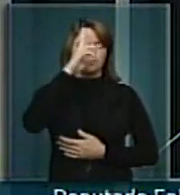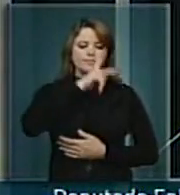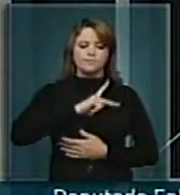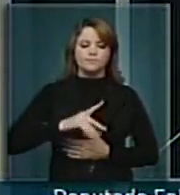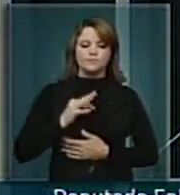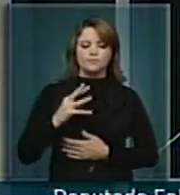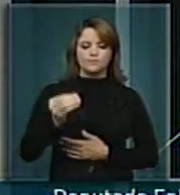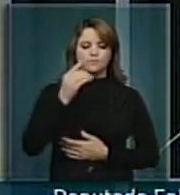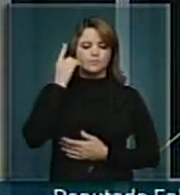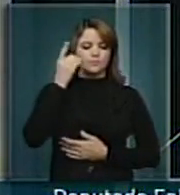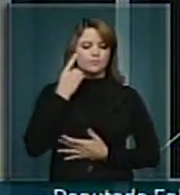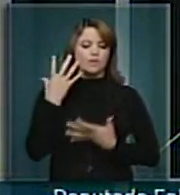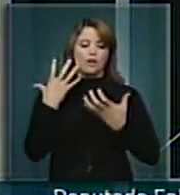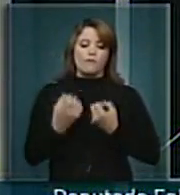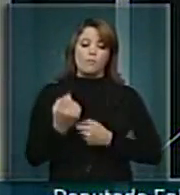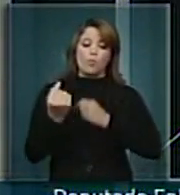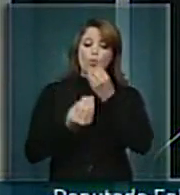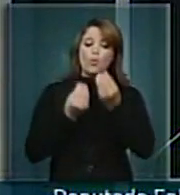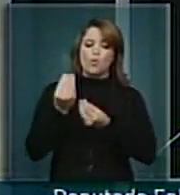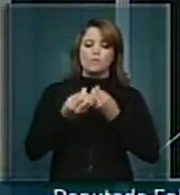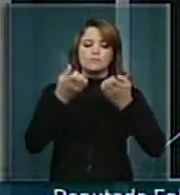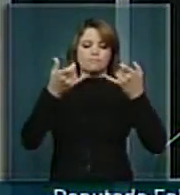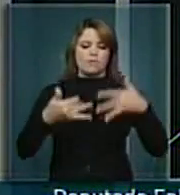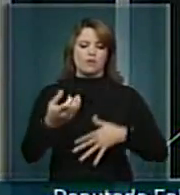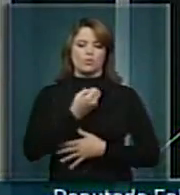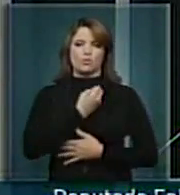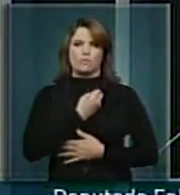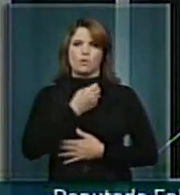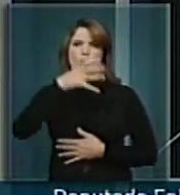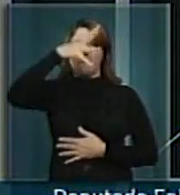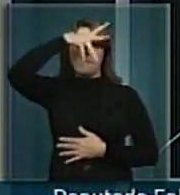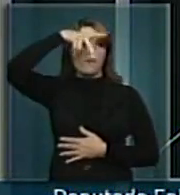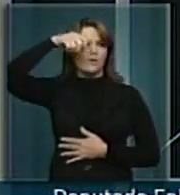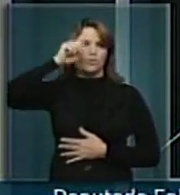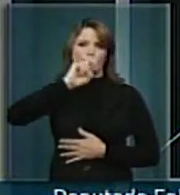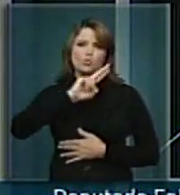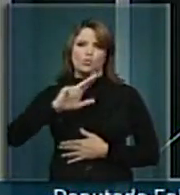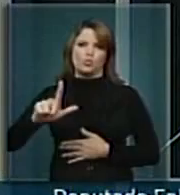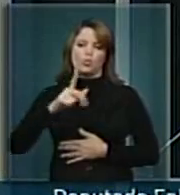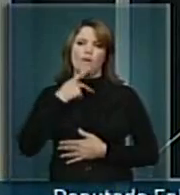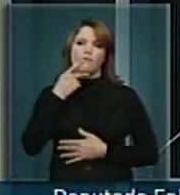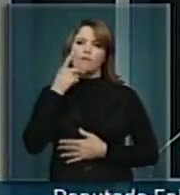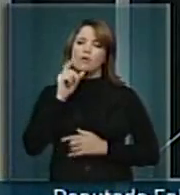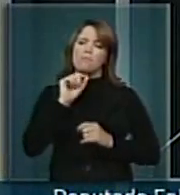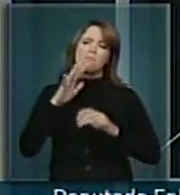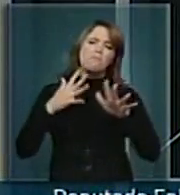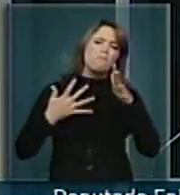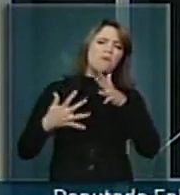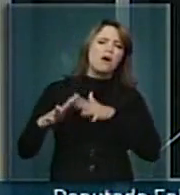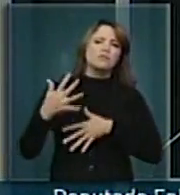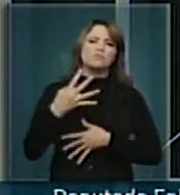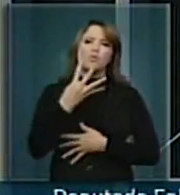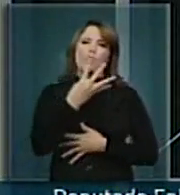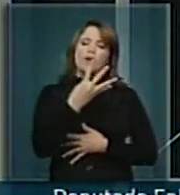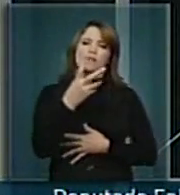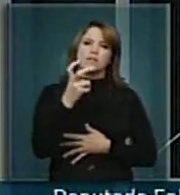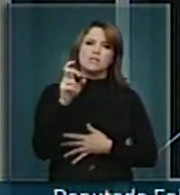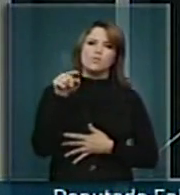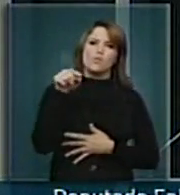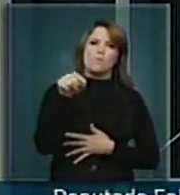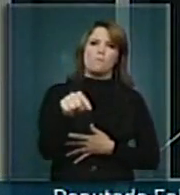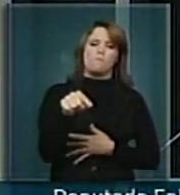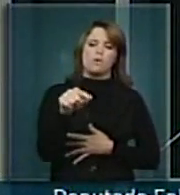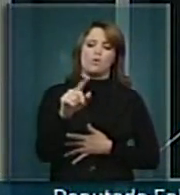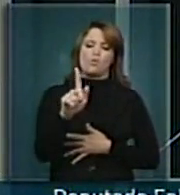e senhores deputados, vamos aos números. Em Mato Grosso do Sul, enquanto os aproximadamente 45